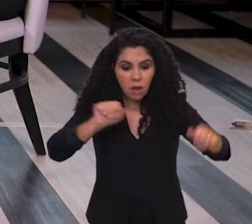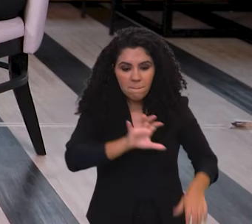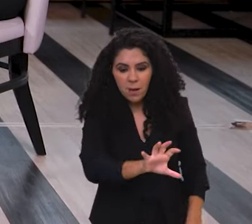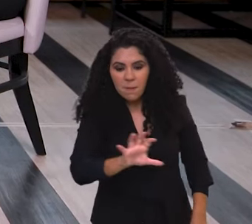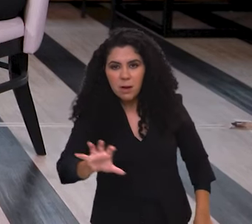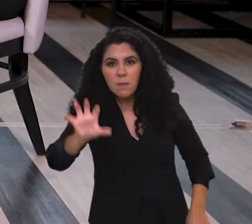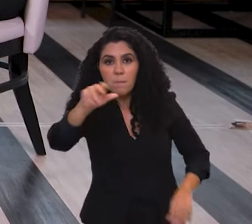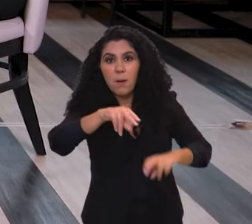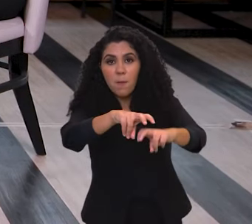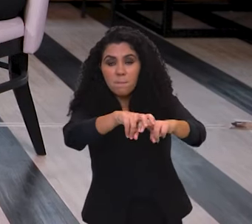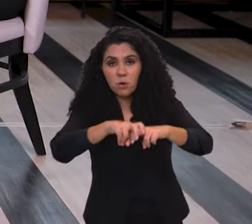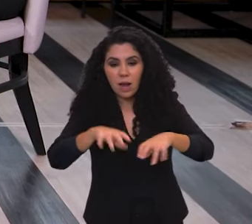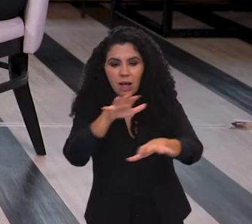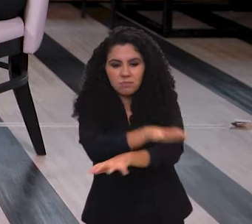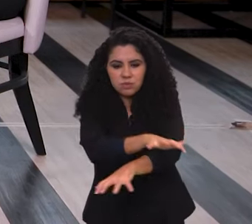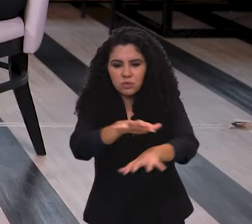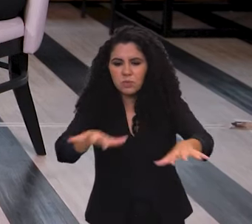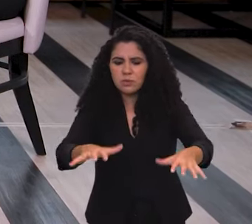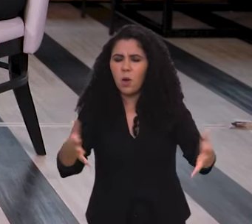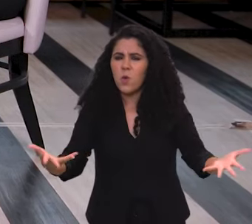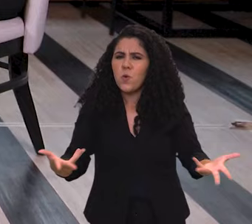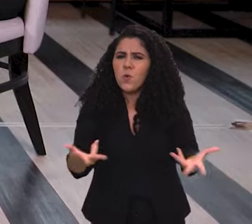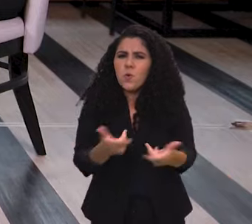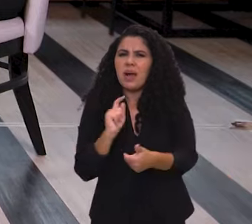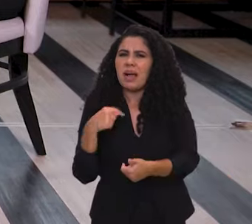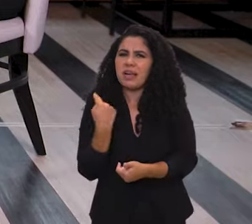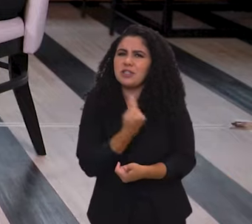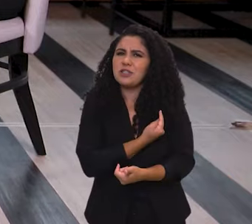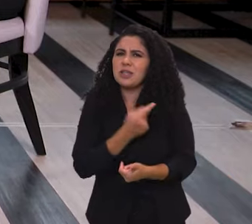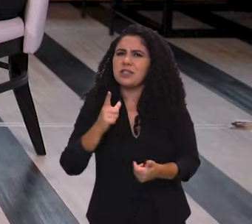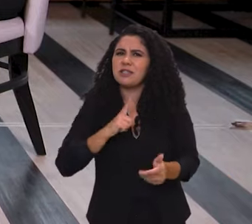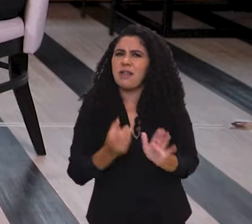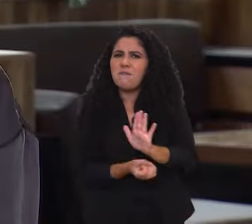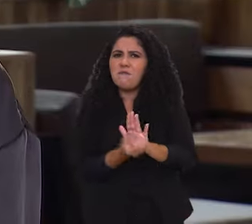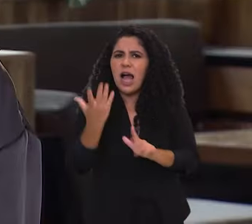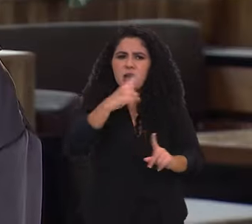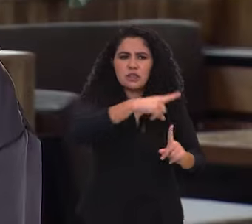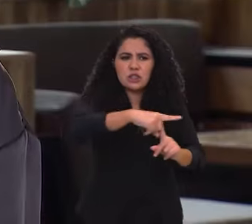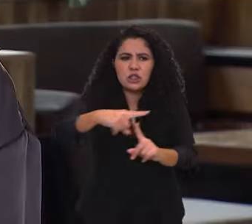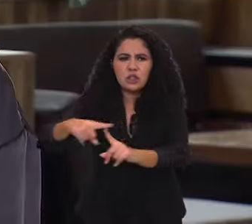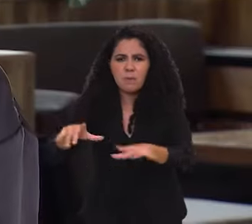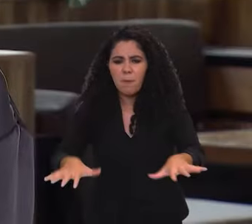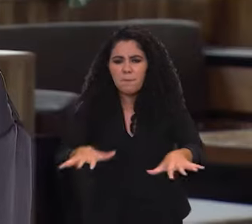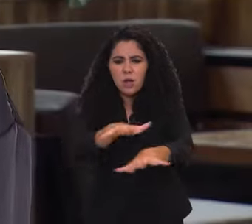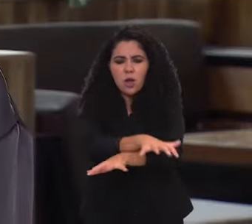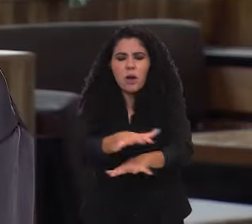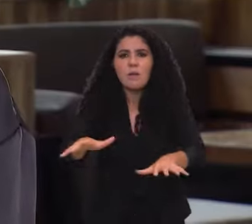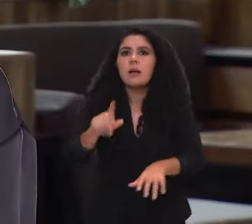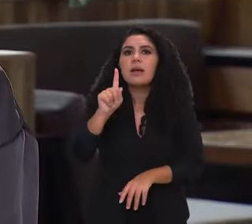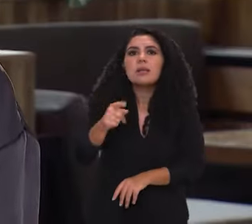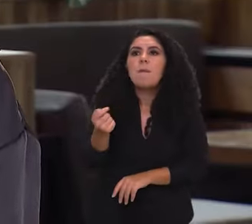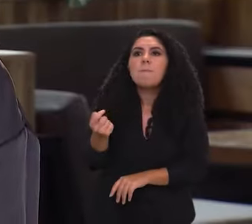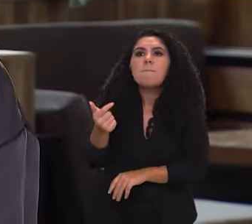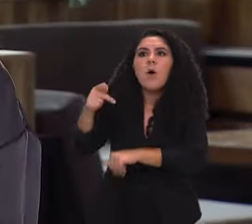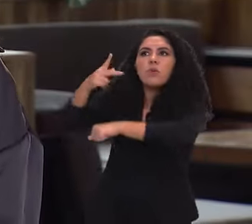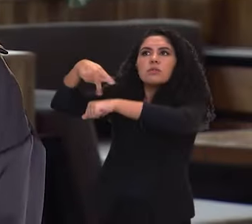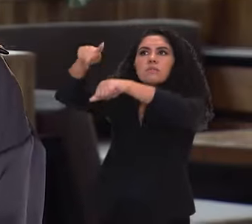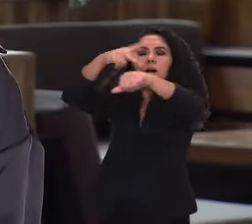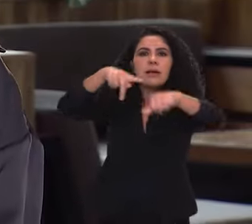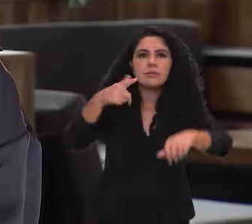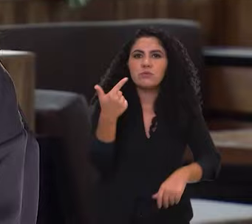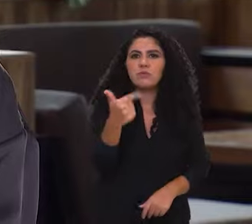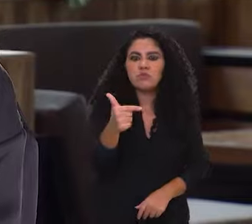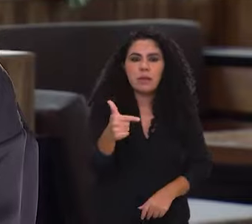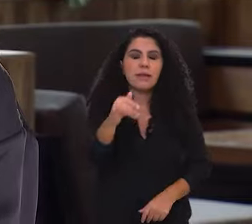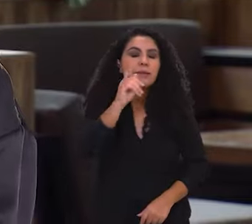dos biomas é de uma riqueza fantástica, né? Nós somos riquíssimos, né? Diversos biomas, né? Poucos países têm isso, né?